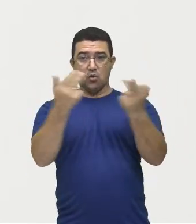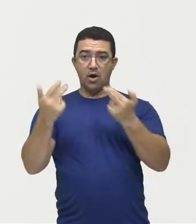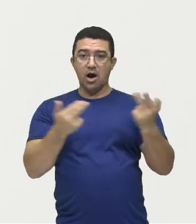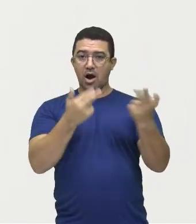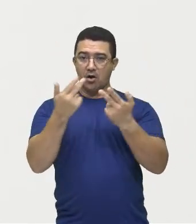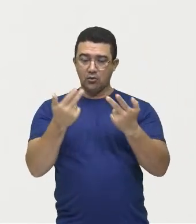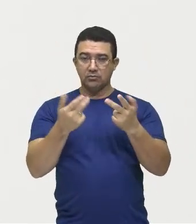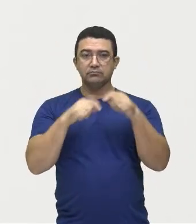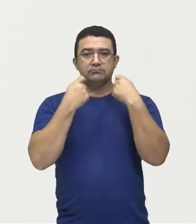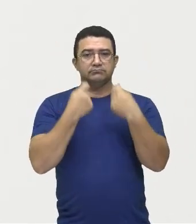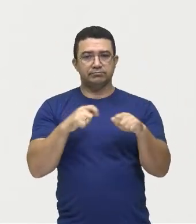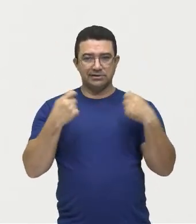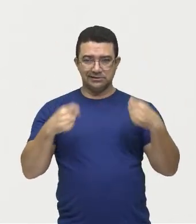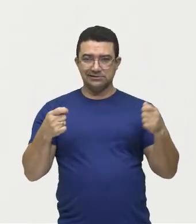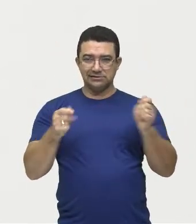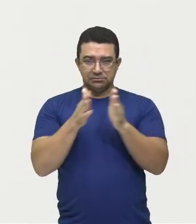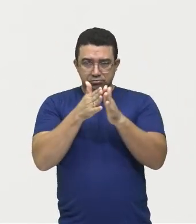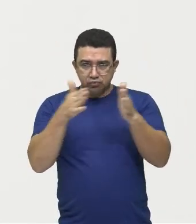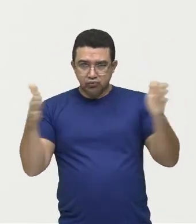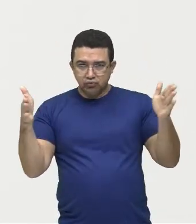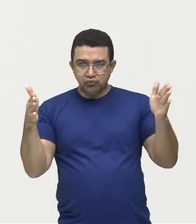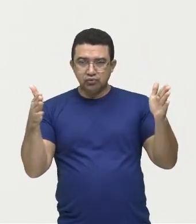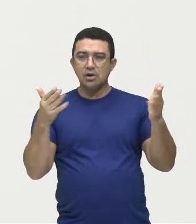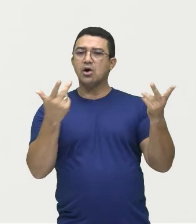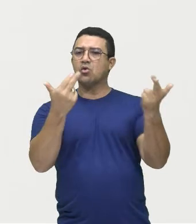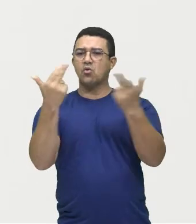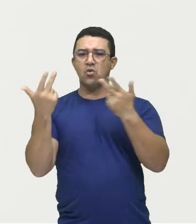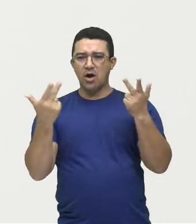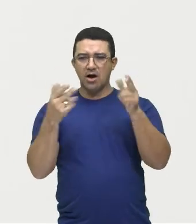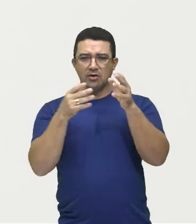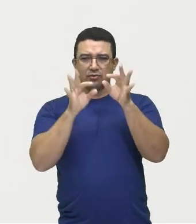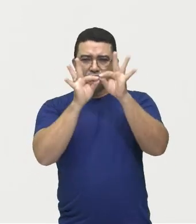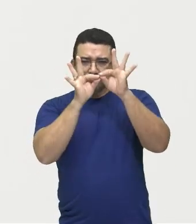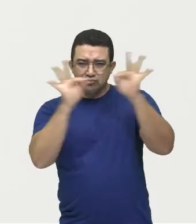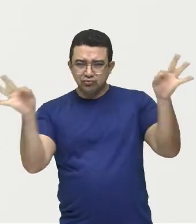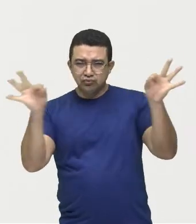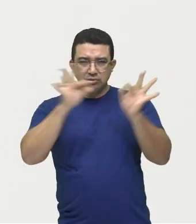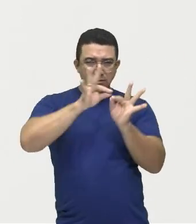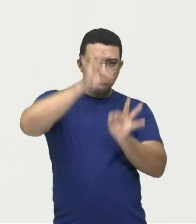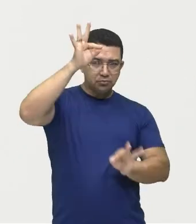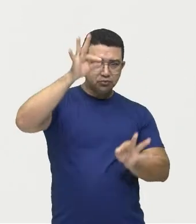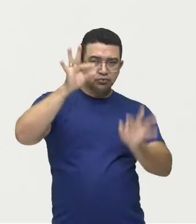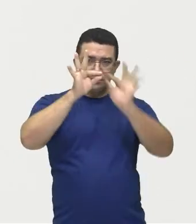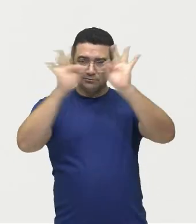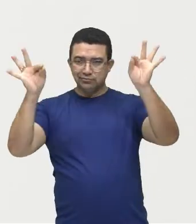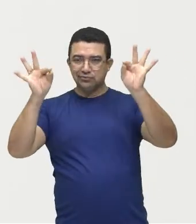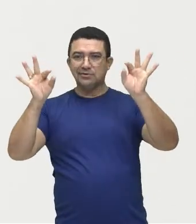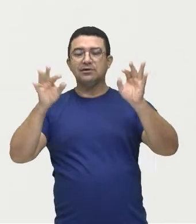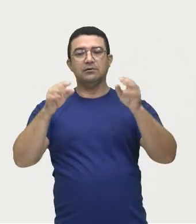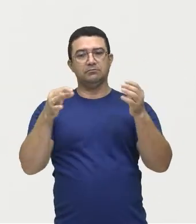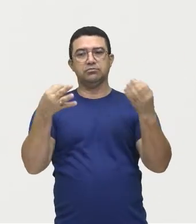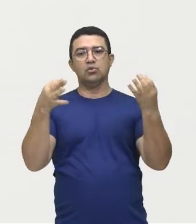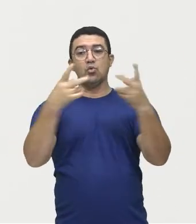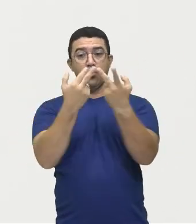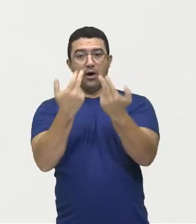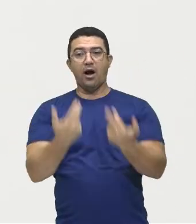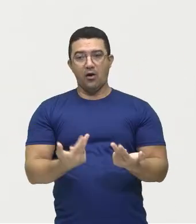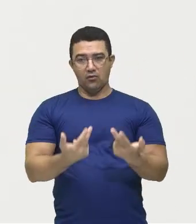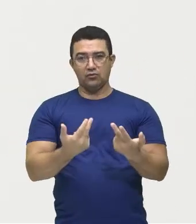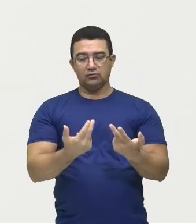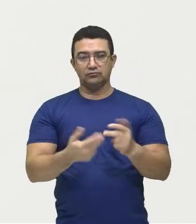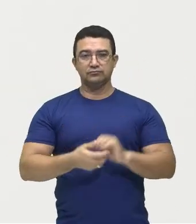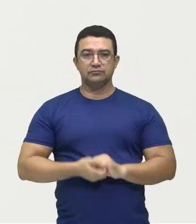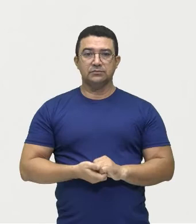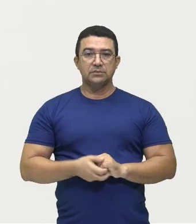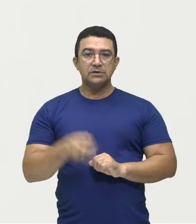tá? Essas medidas precisam ser iguais, precisam ter uma regularidade, tá certo? Então, se